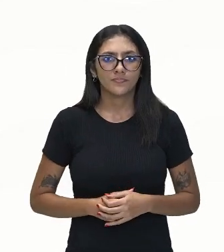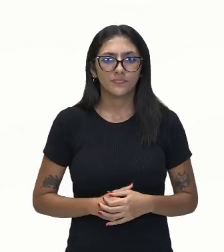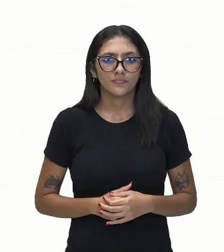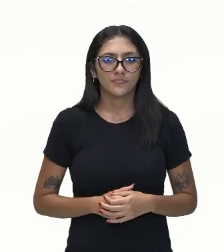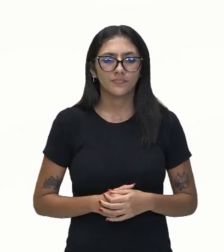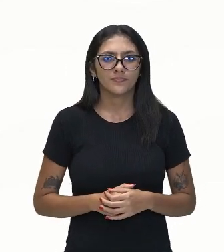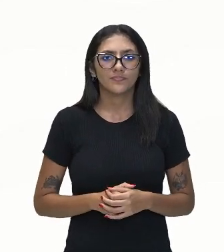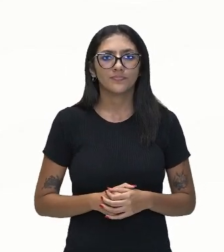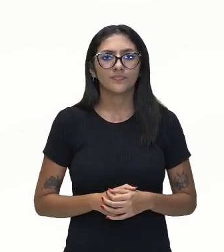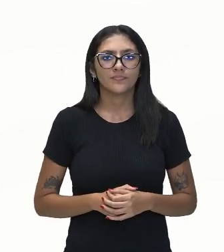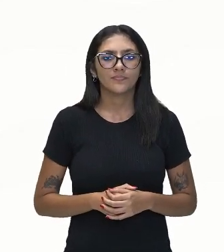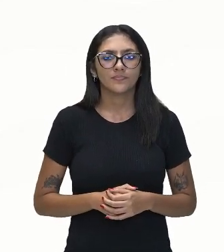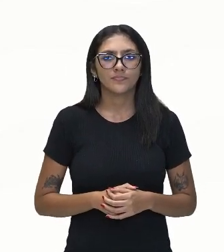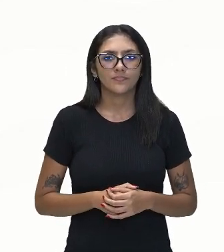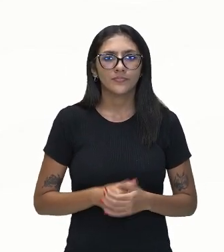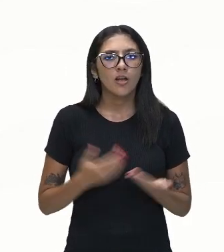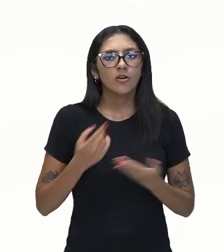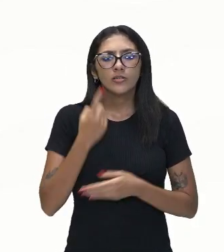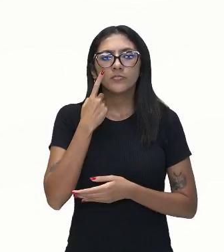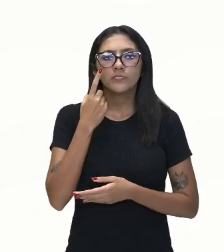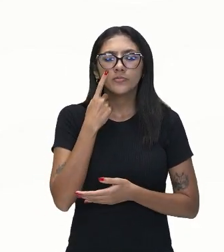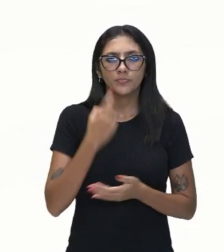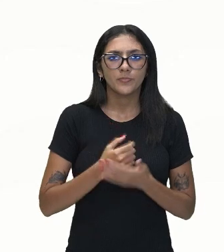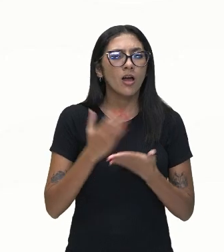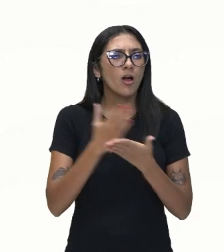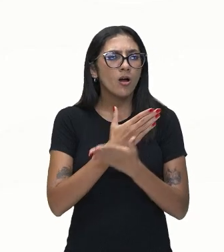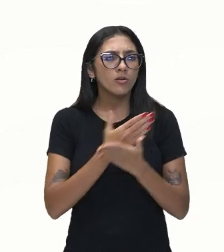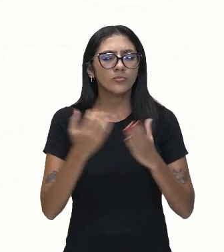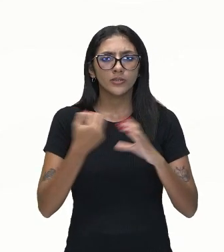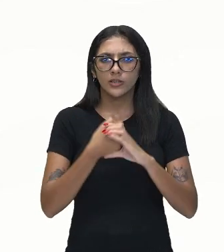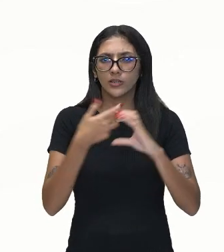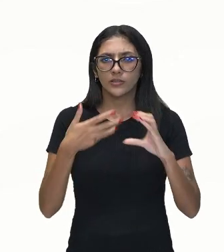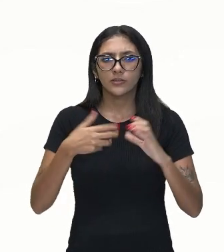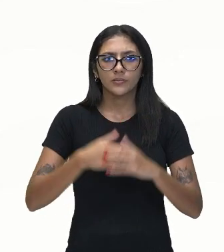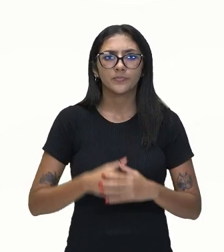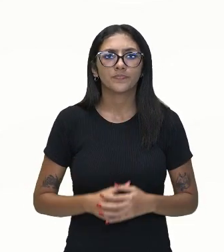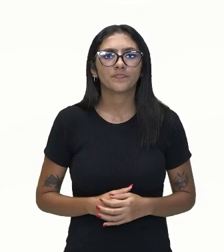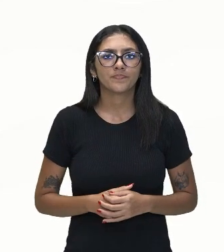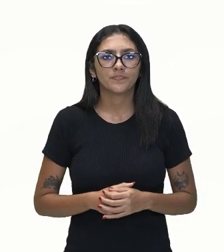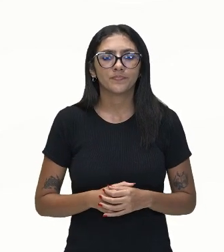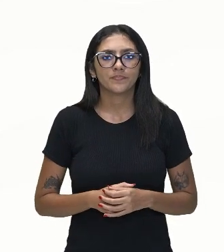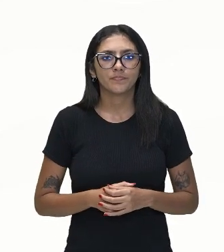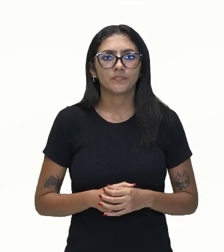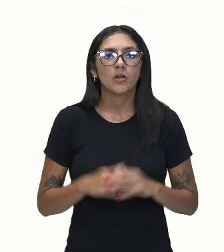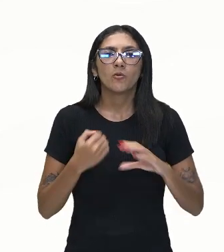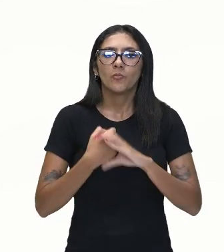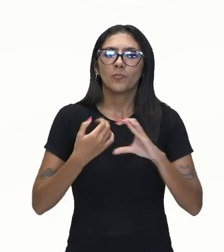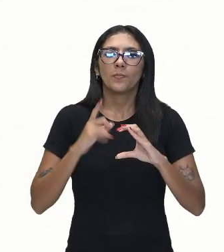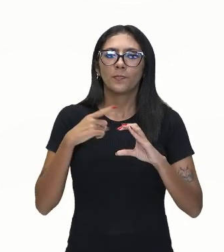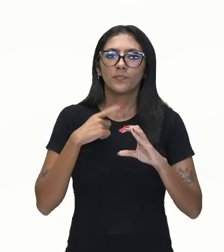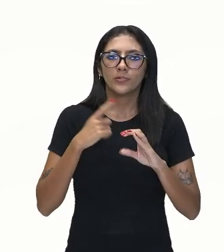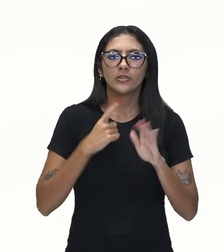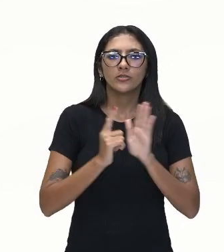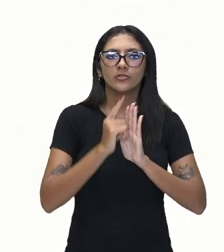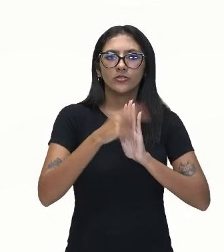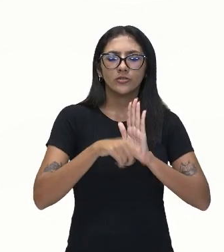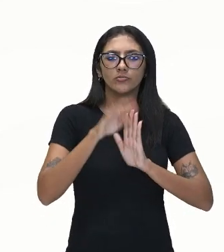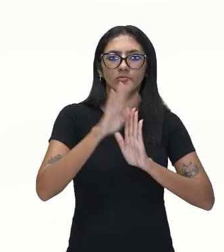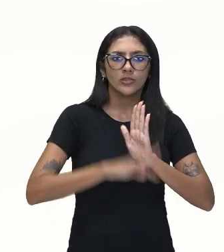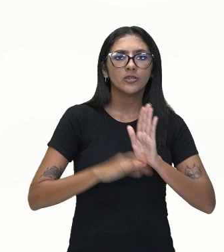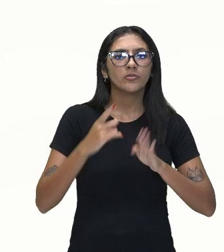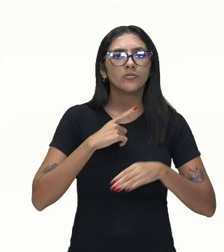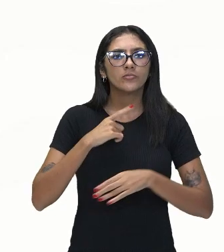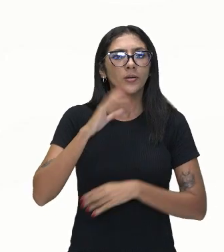Agora vamos entender as principais características da notícia. A notícia, esse gênero textual, traz como